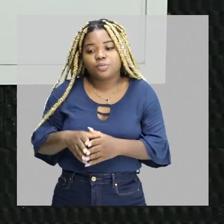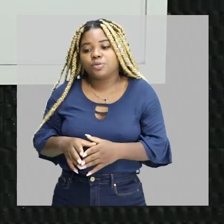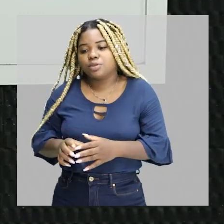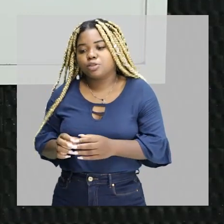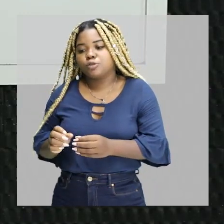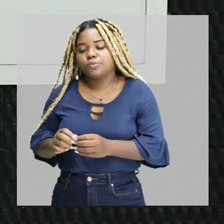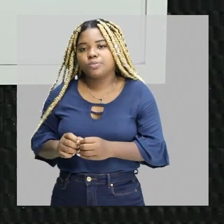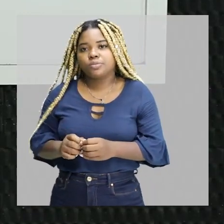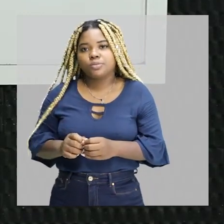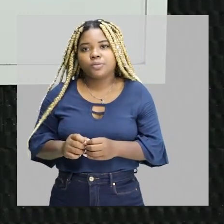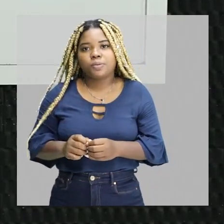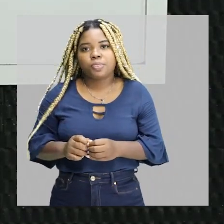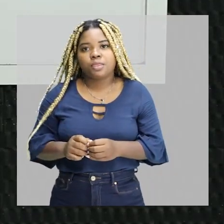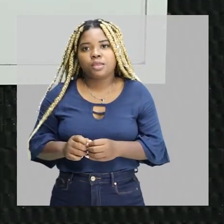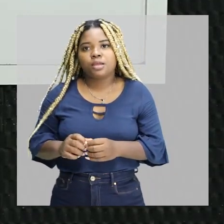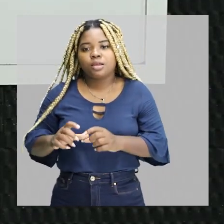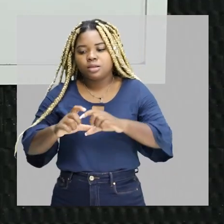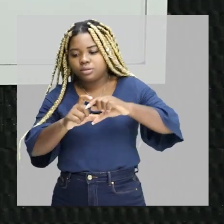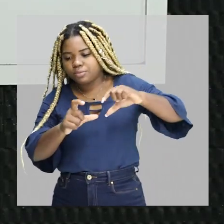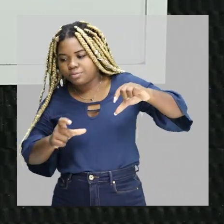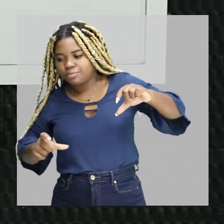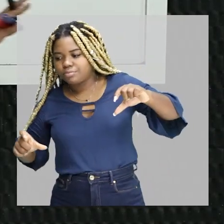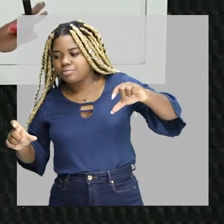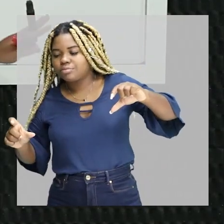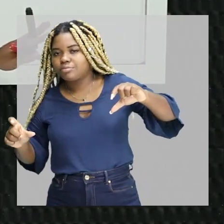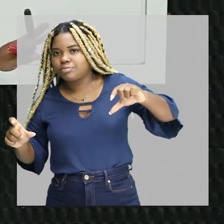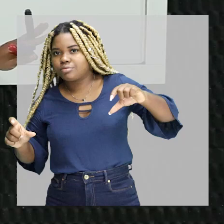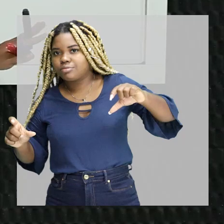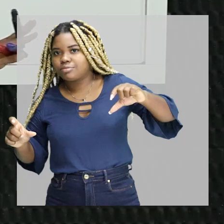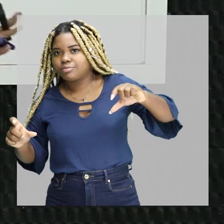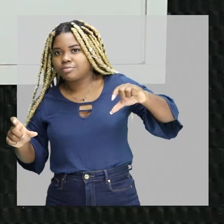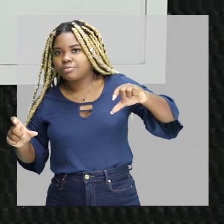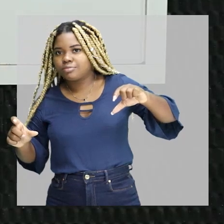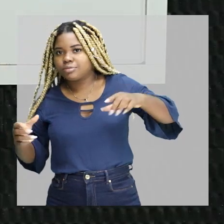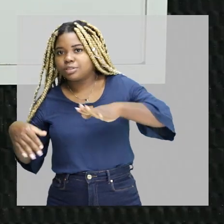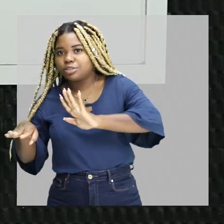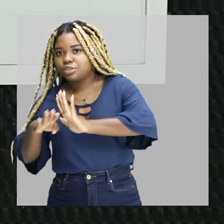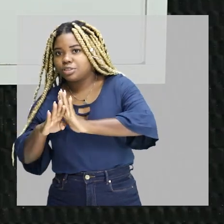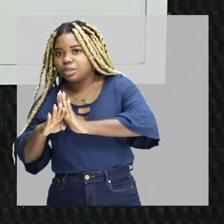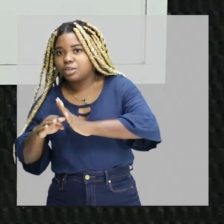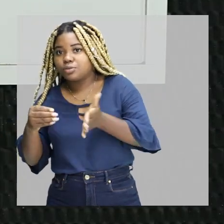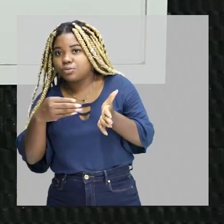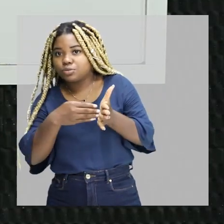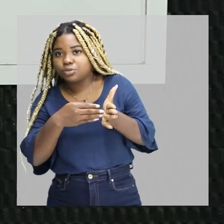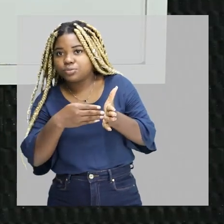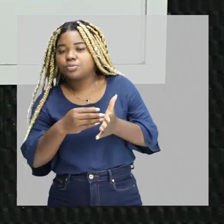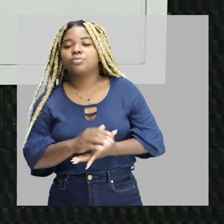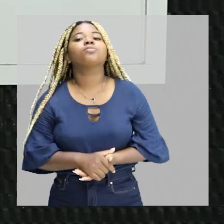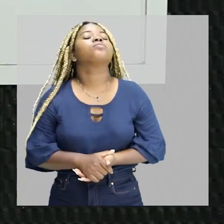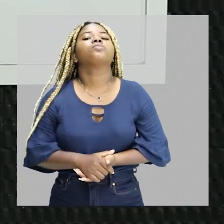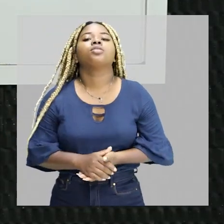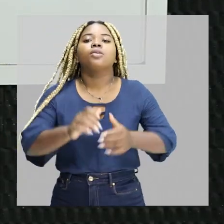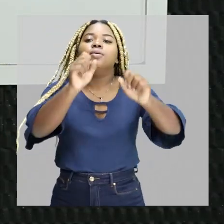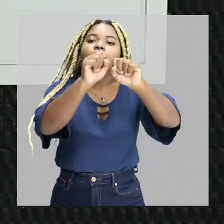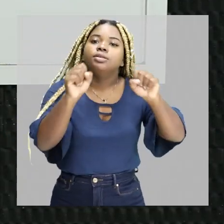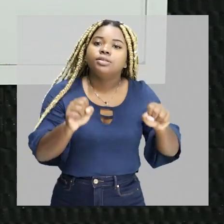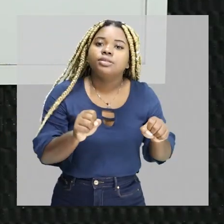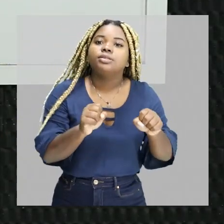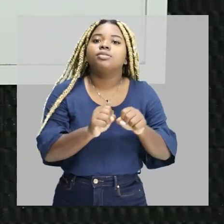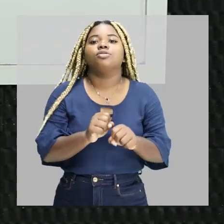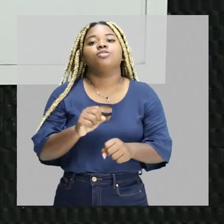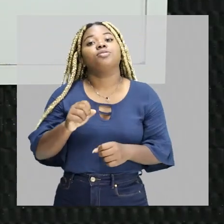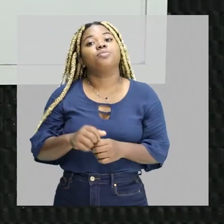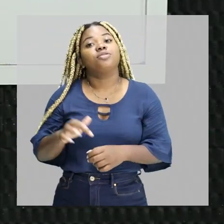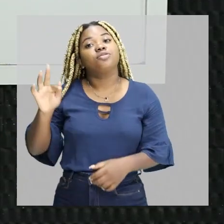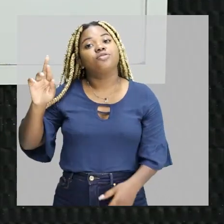certo? Então exerceu uma força aqui, uma pressão, lá também exerce, certo? Então esse é um sistema